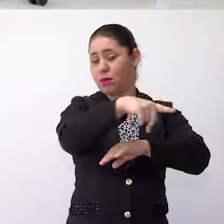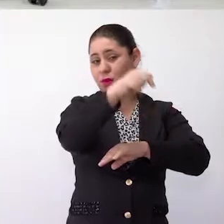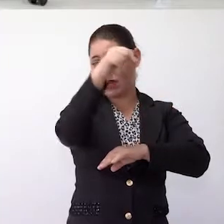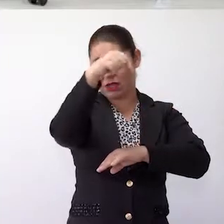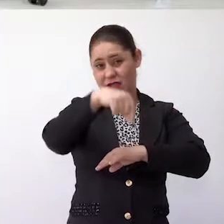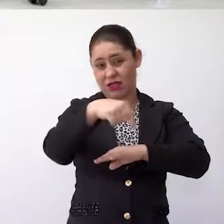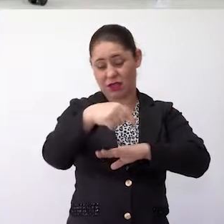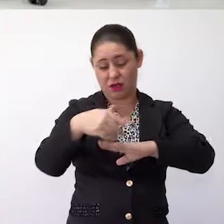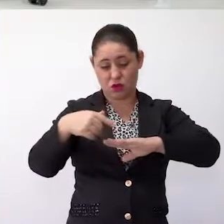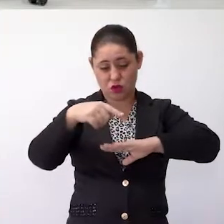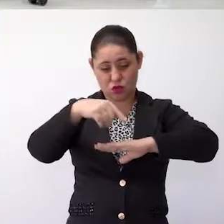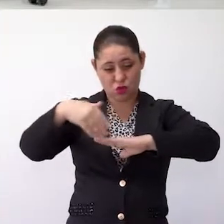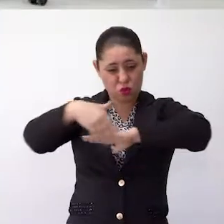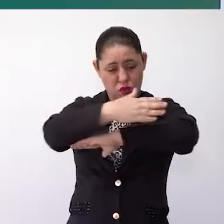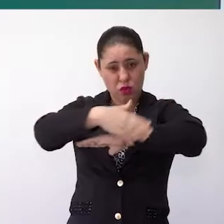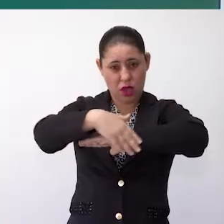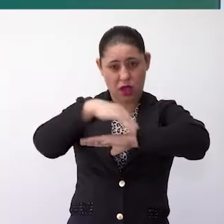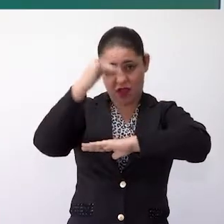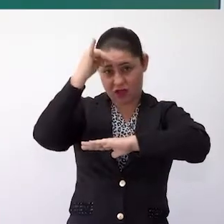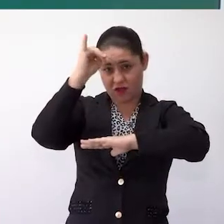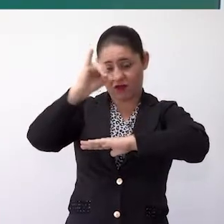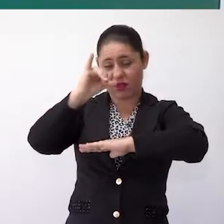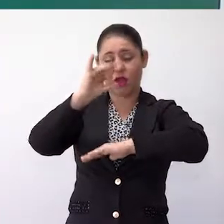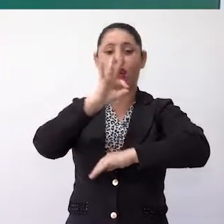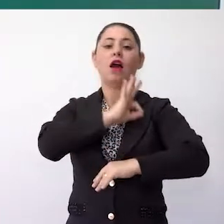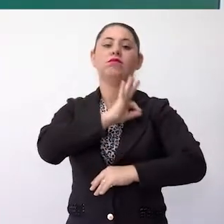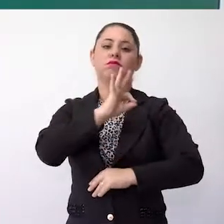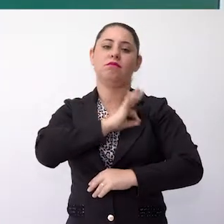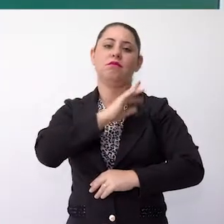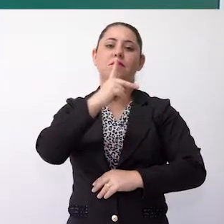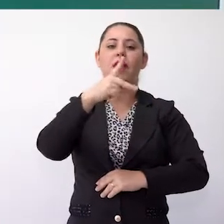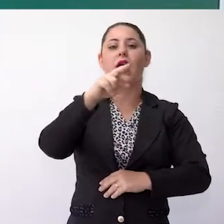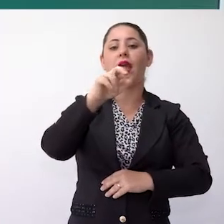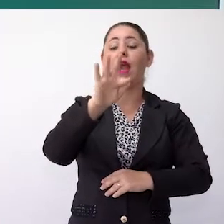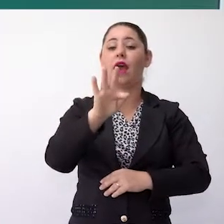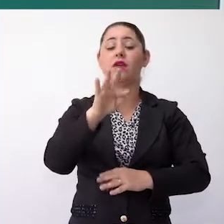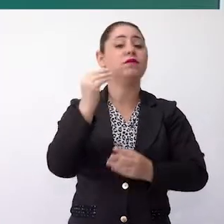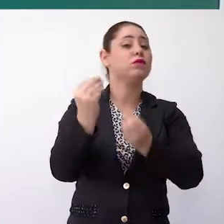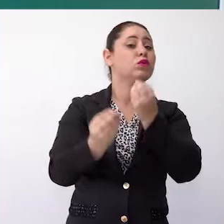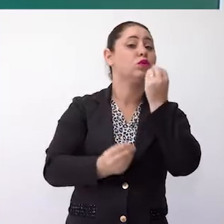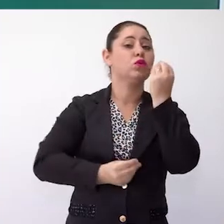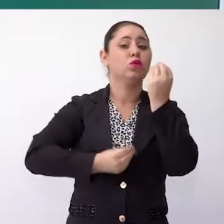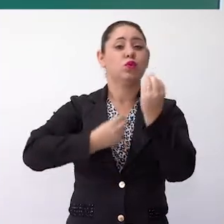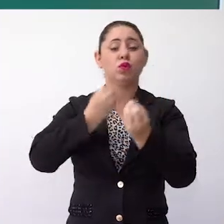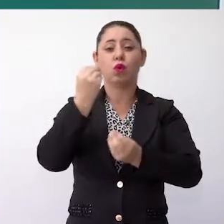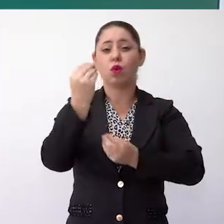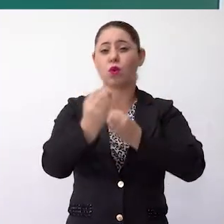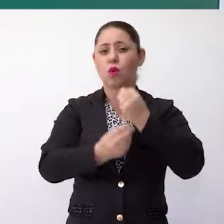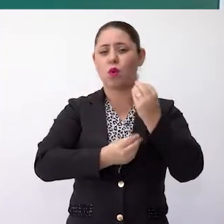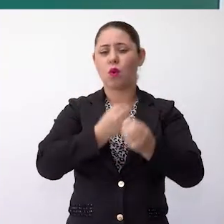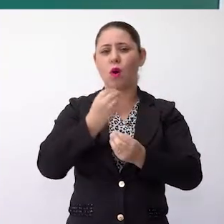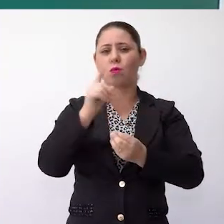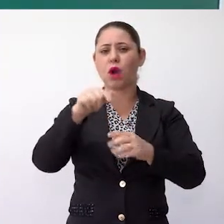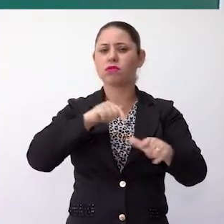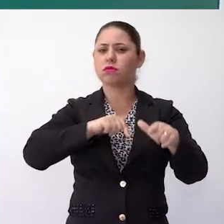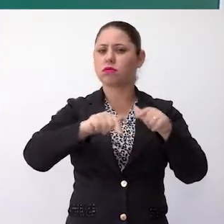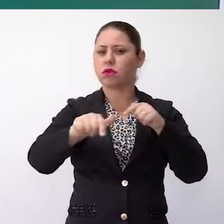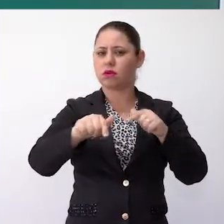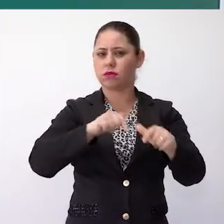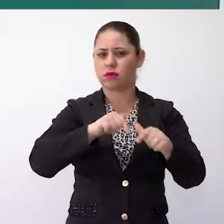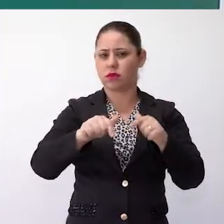vêm por essa rodovia, evitando a Polícia Rodoviária Federal. Como que foi a